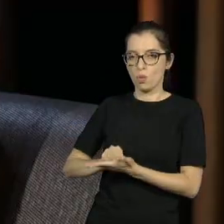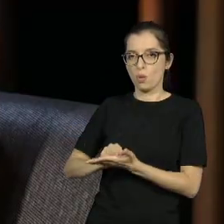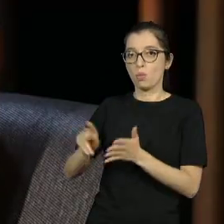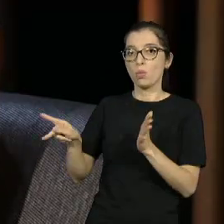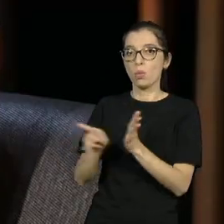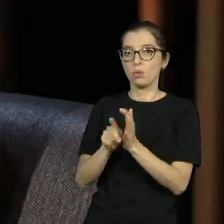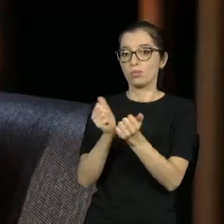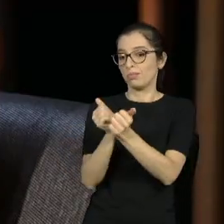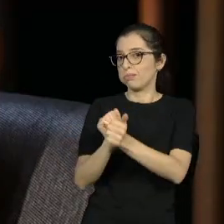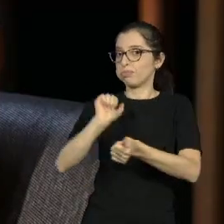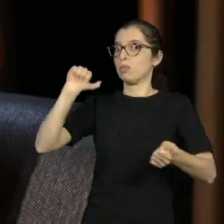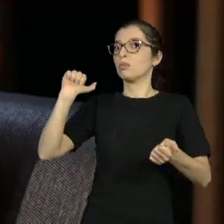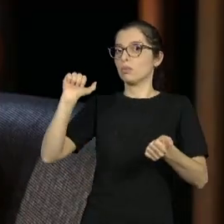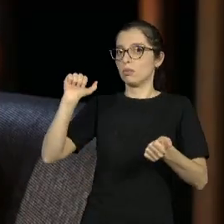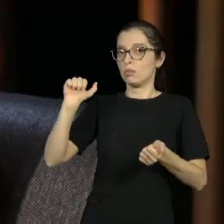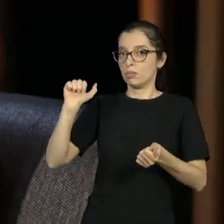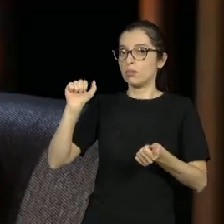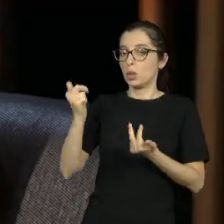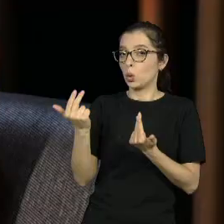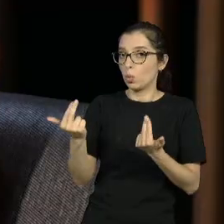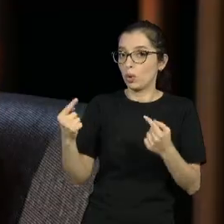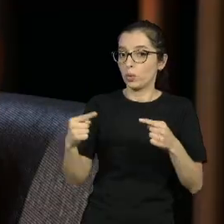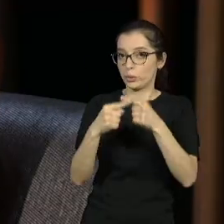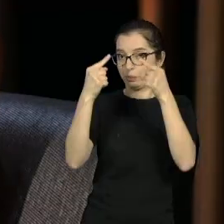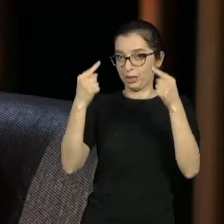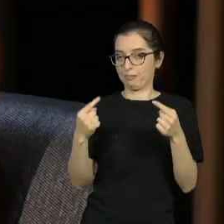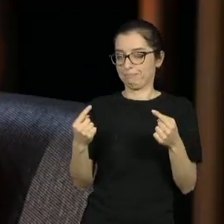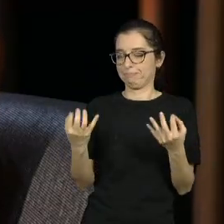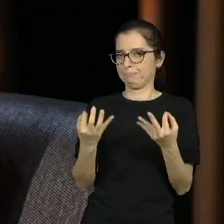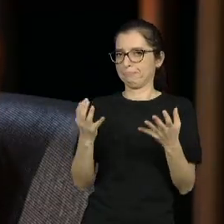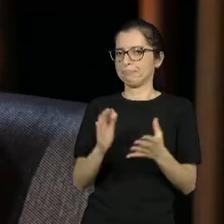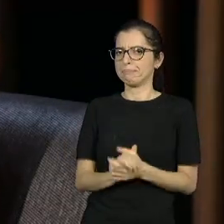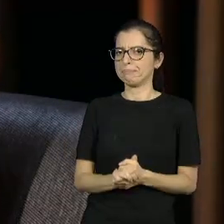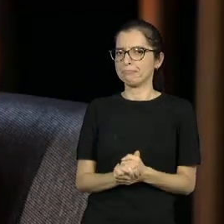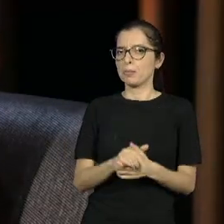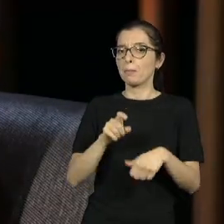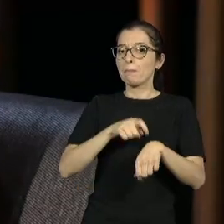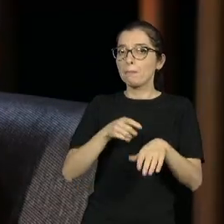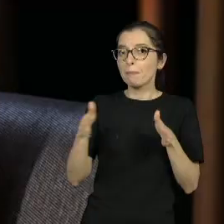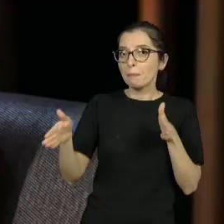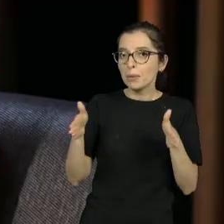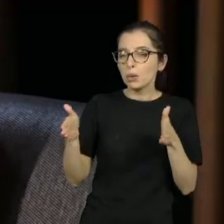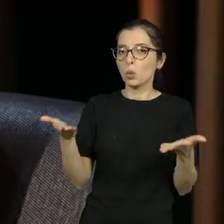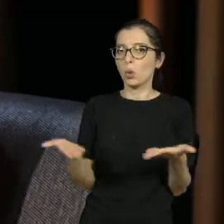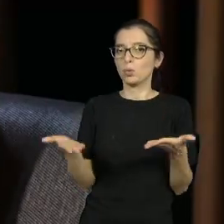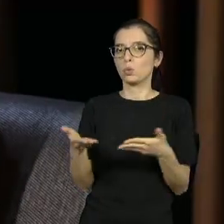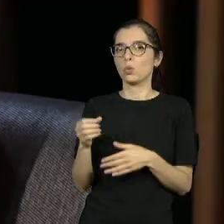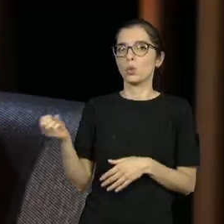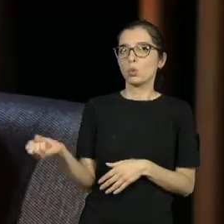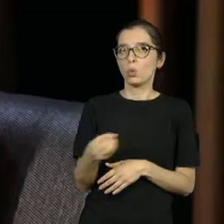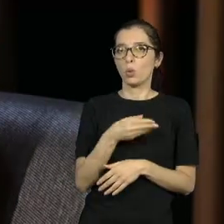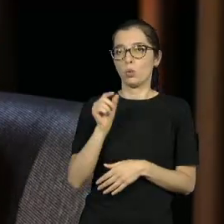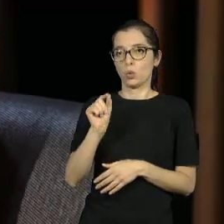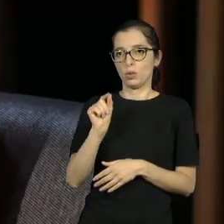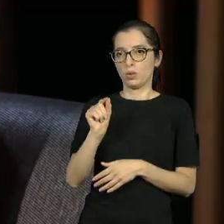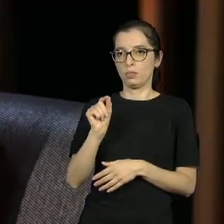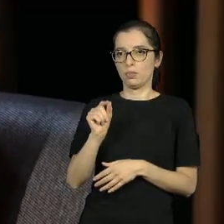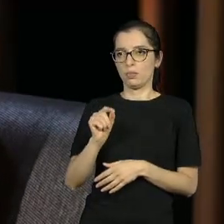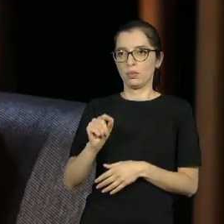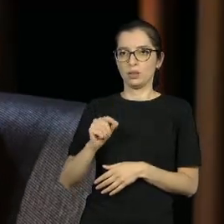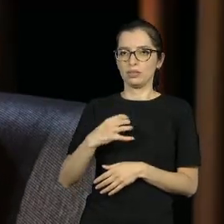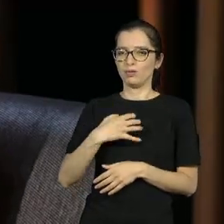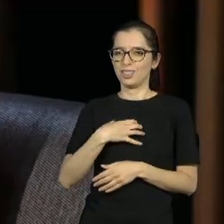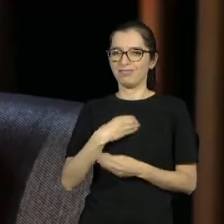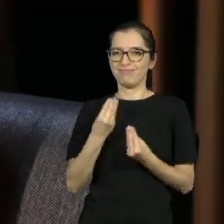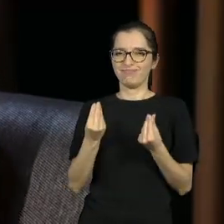excelente eu acho que a gente vive no momento né com essa nova língua nova que não é tão nova né nova no Brasil